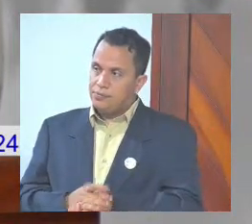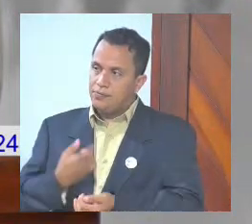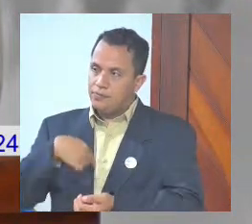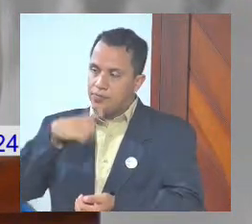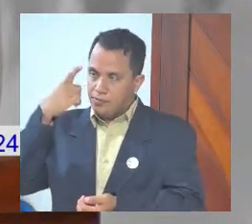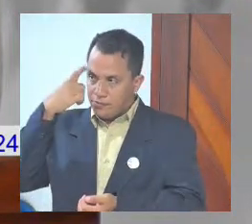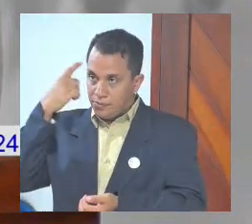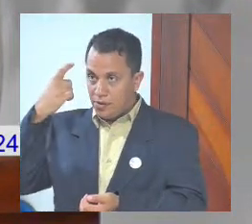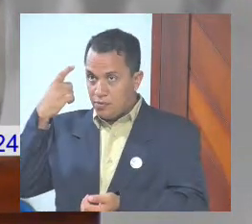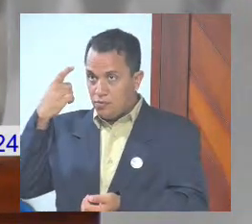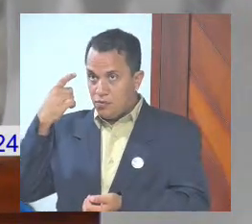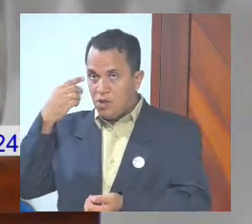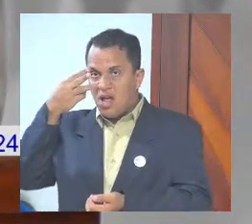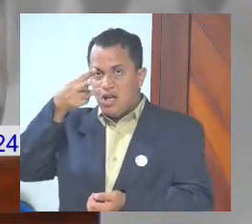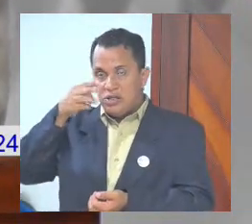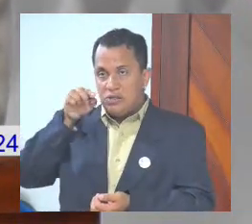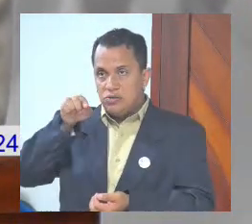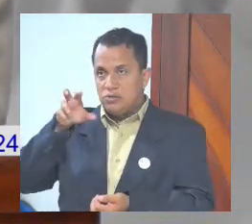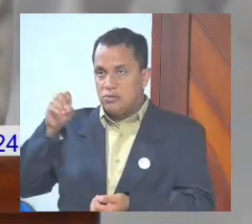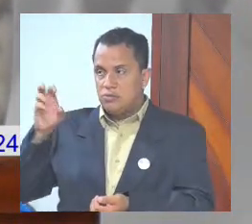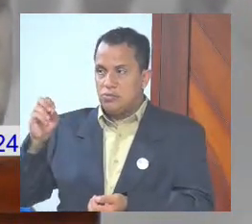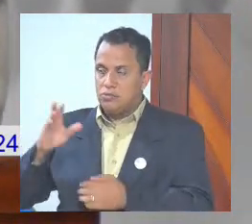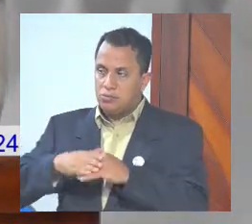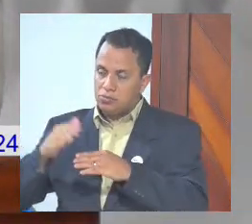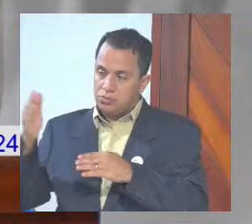imaginar que seria 3 milhões e alguma coisa.